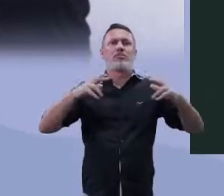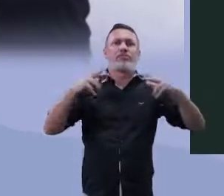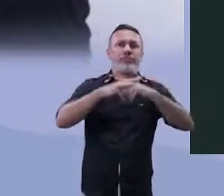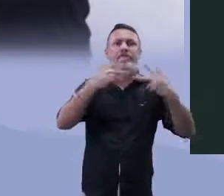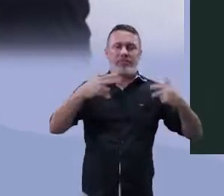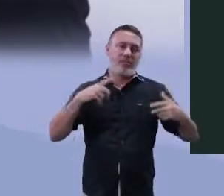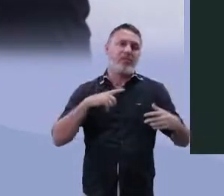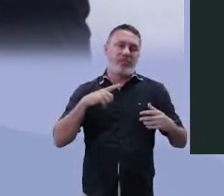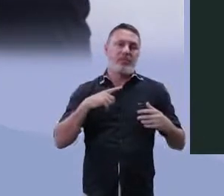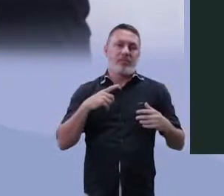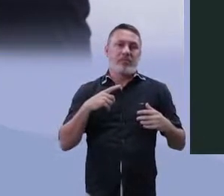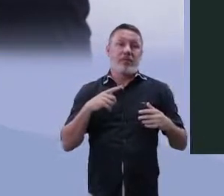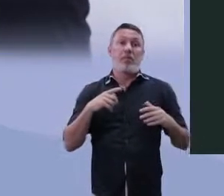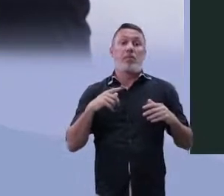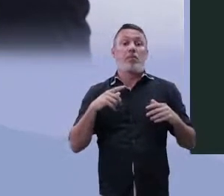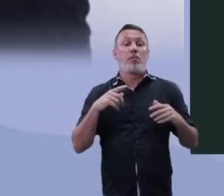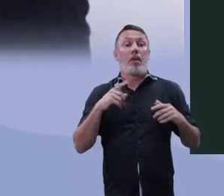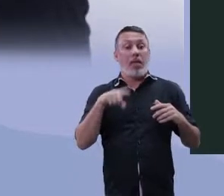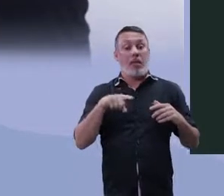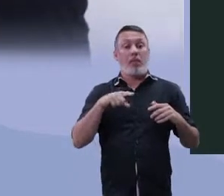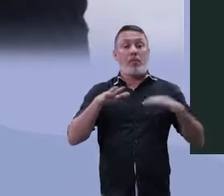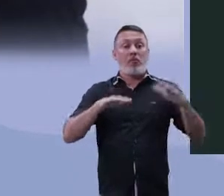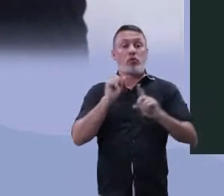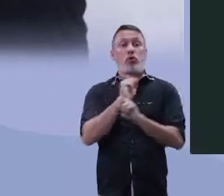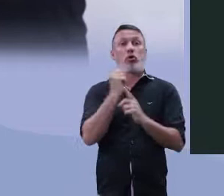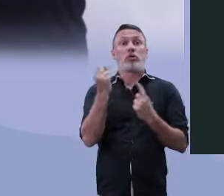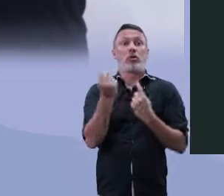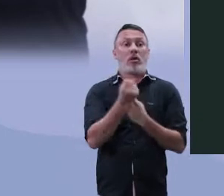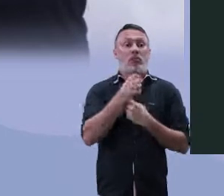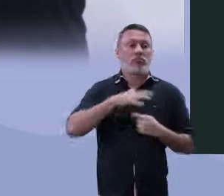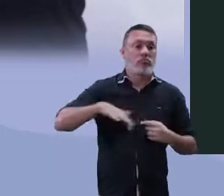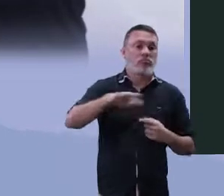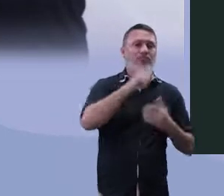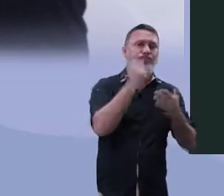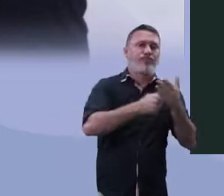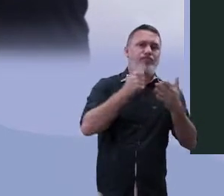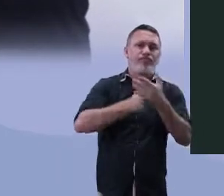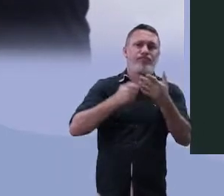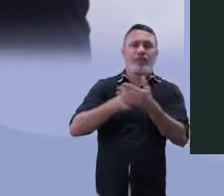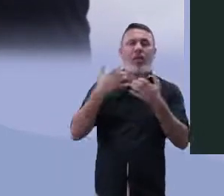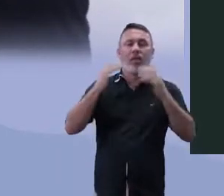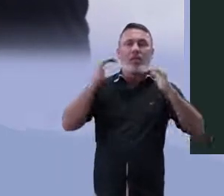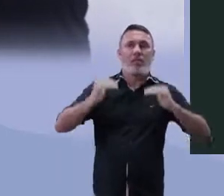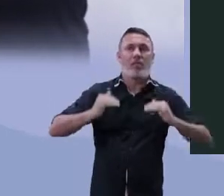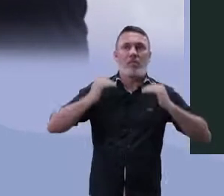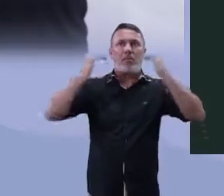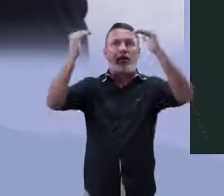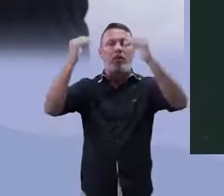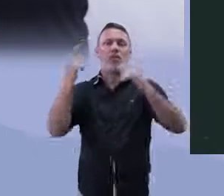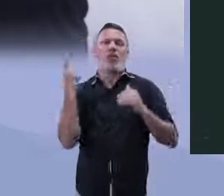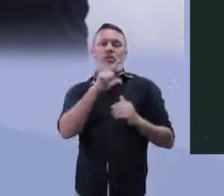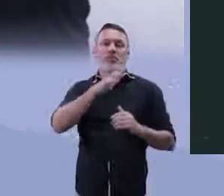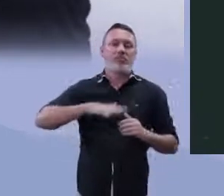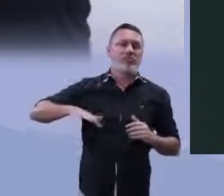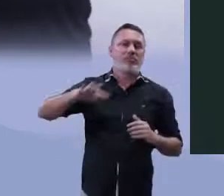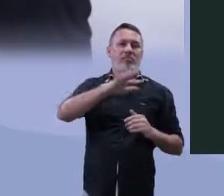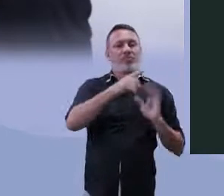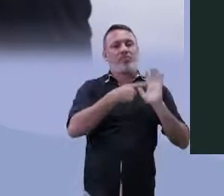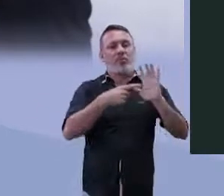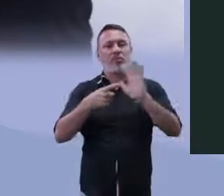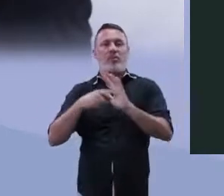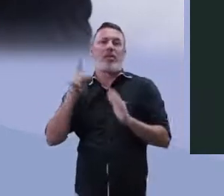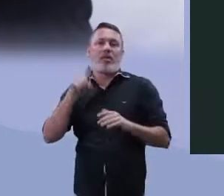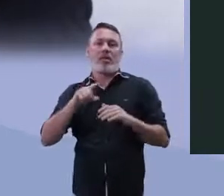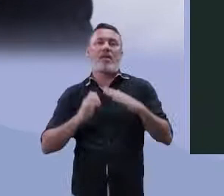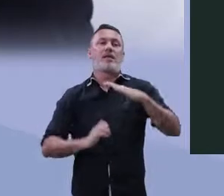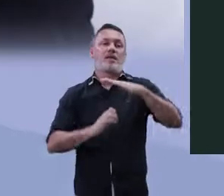principal é exatamente fazer com que as suas demandas cheguem à arena maior, né? Ou seja, o espaço que está em disputa por todos os grupos,